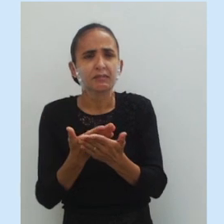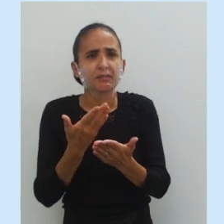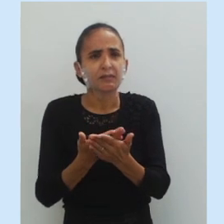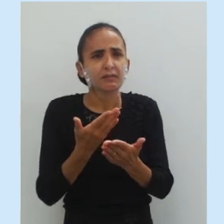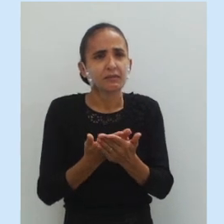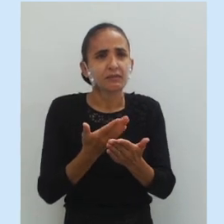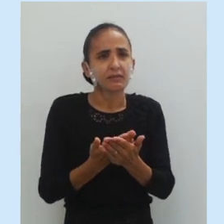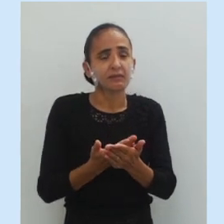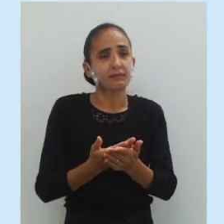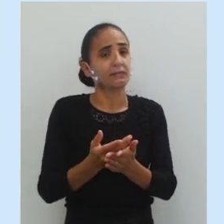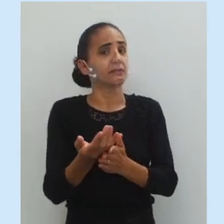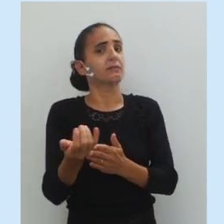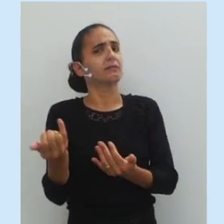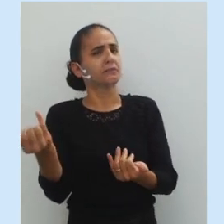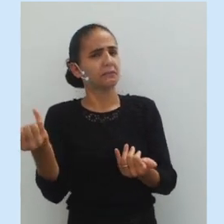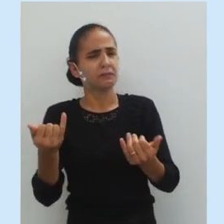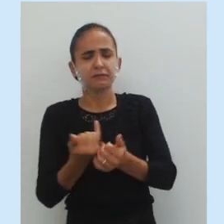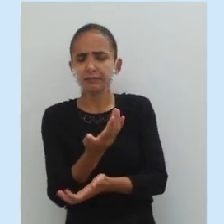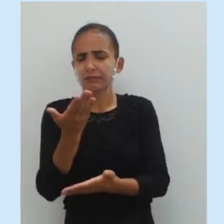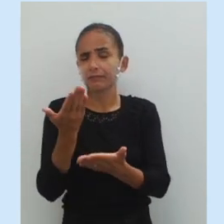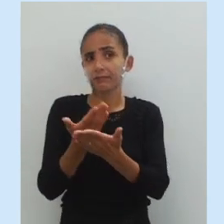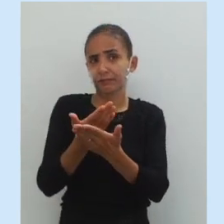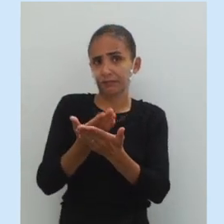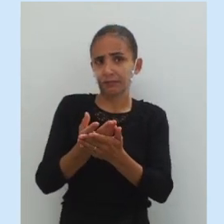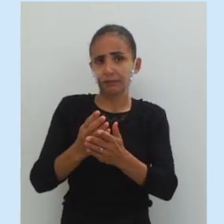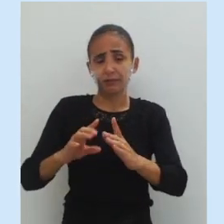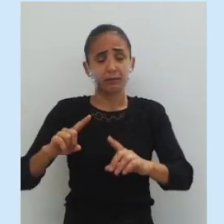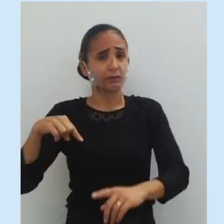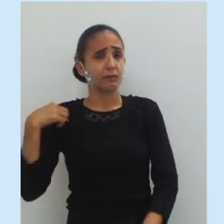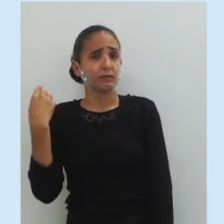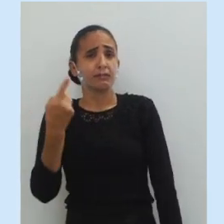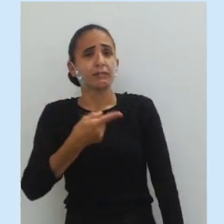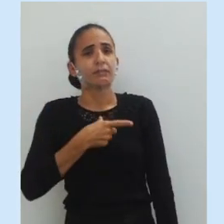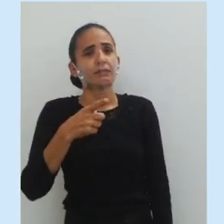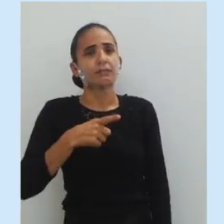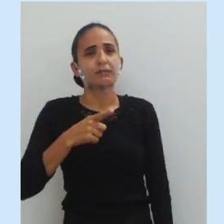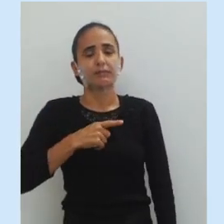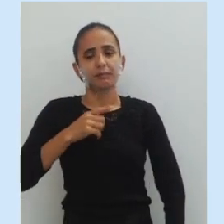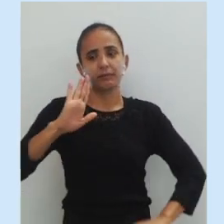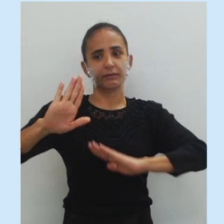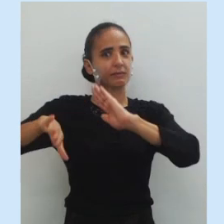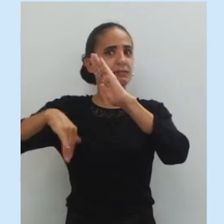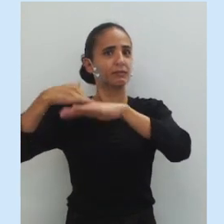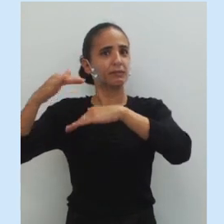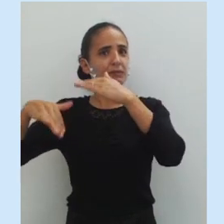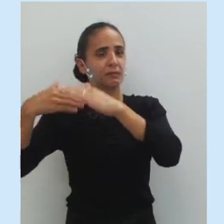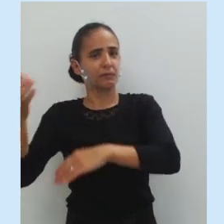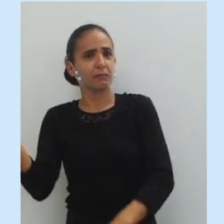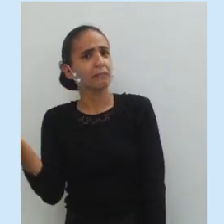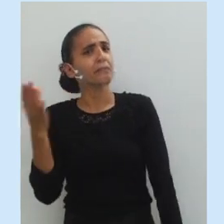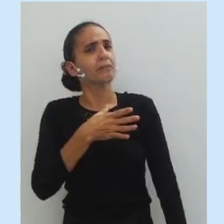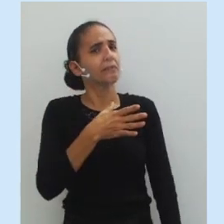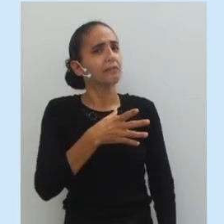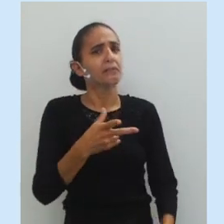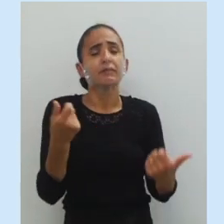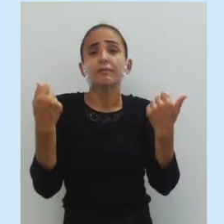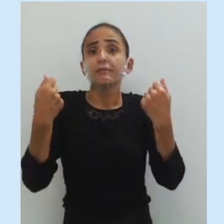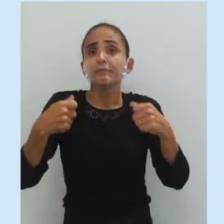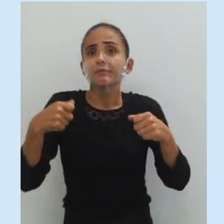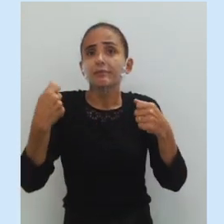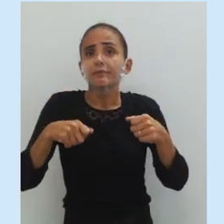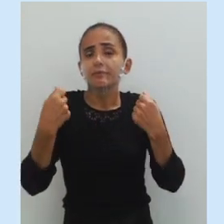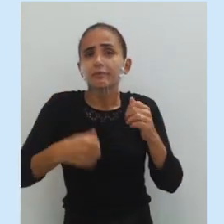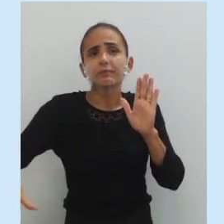dizia o seguinte: dizemos a nós mesmos, temos que inovar.